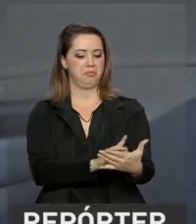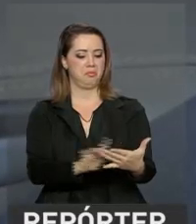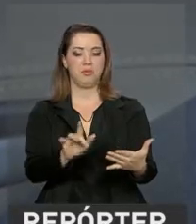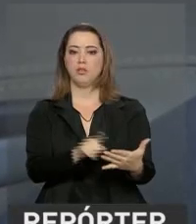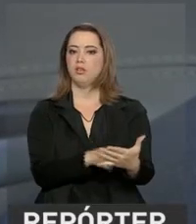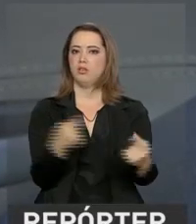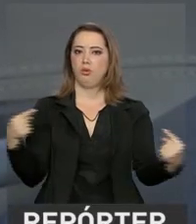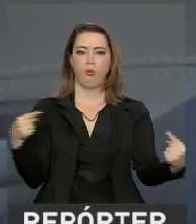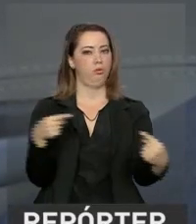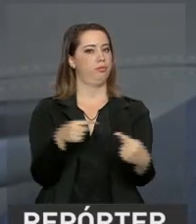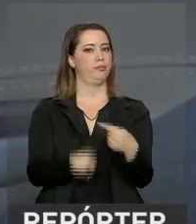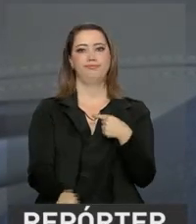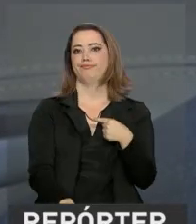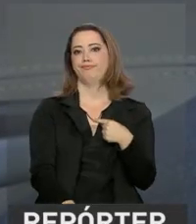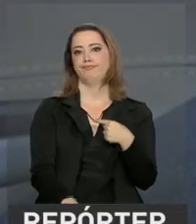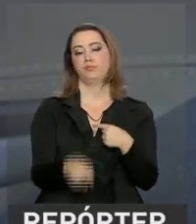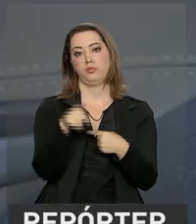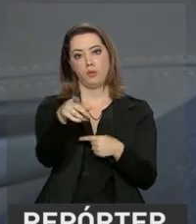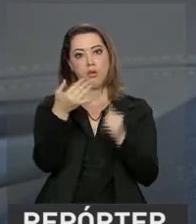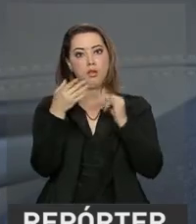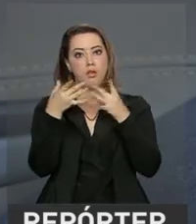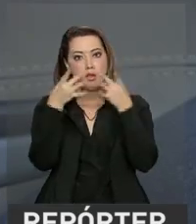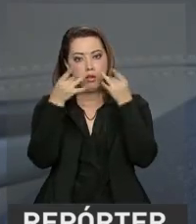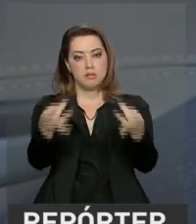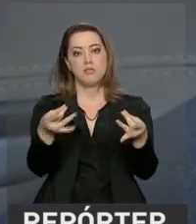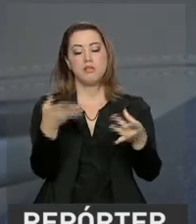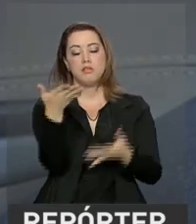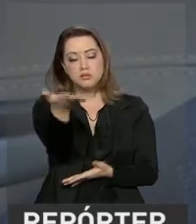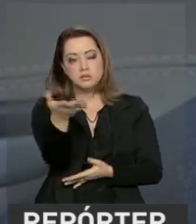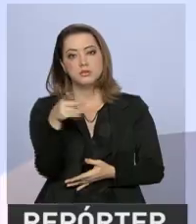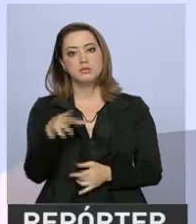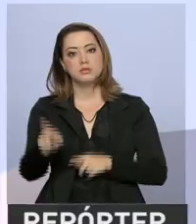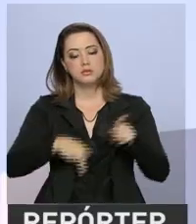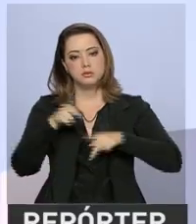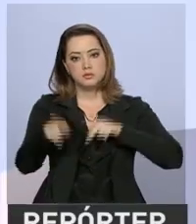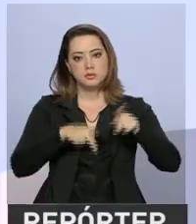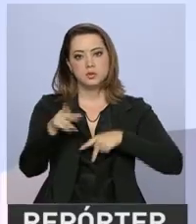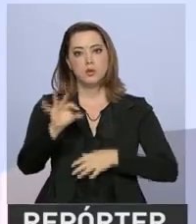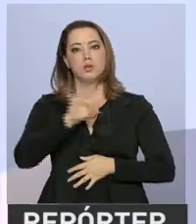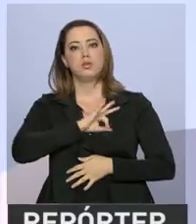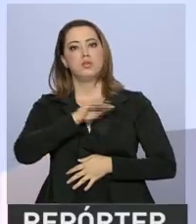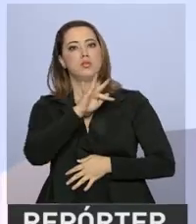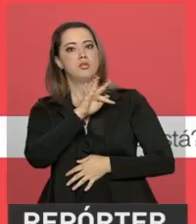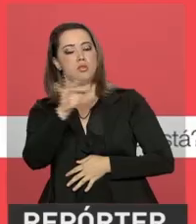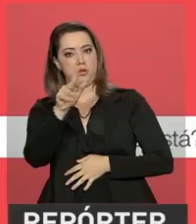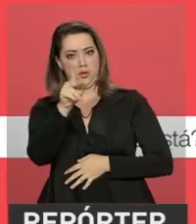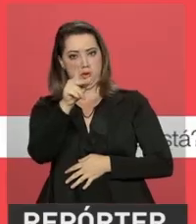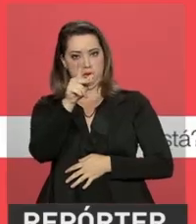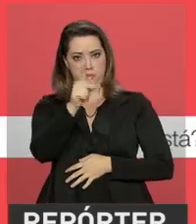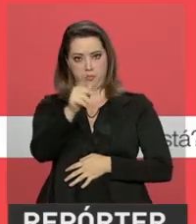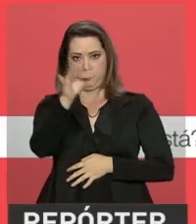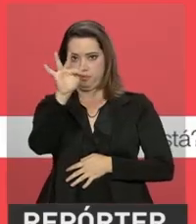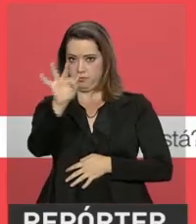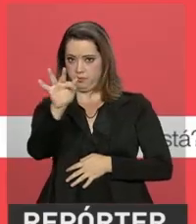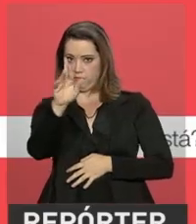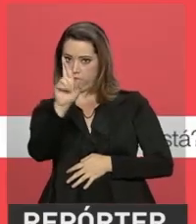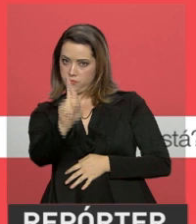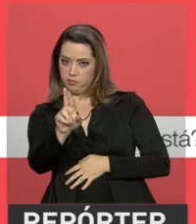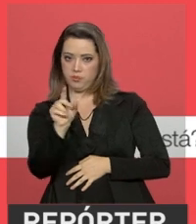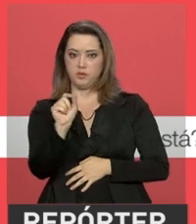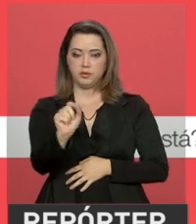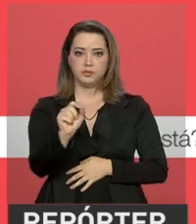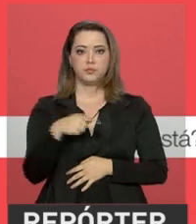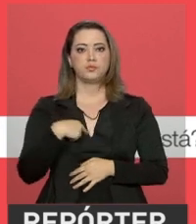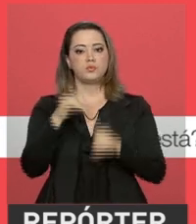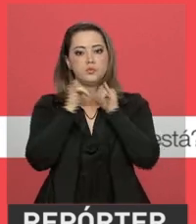e para alertar a população sobre os riscos de usar o telefone enquanto dirige a Polícia Rodoviária Federal está fazendo uma campanha nas